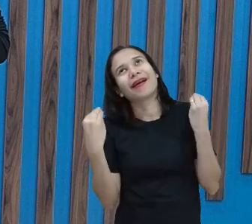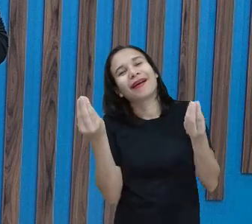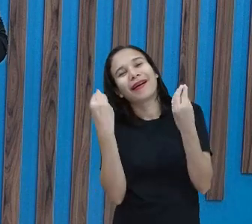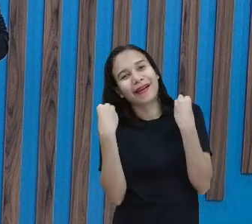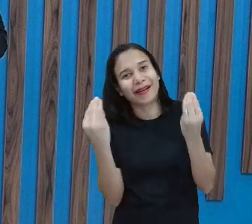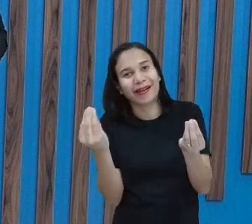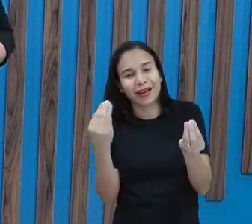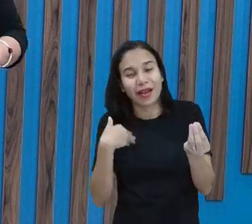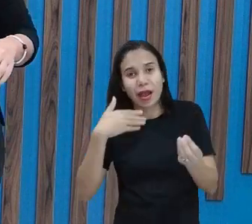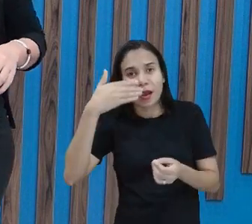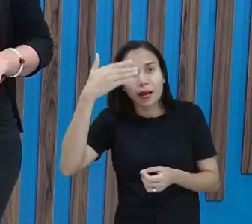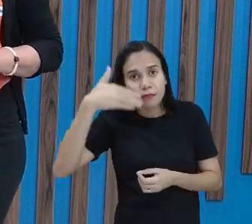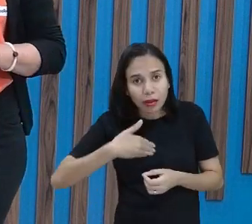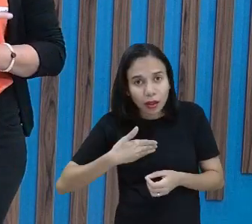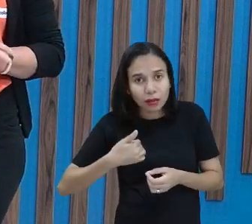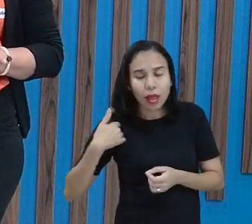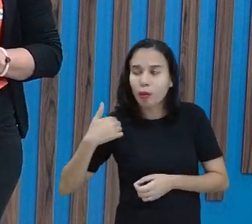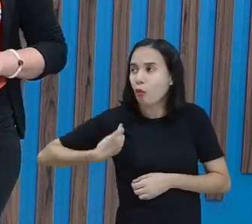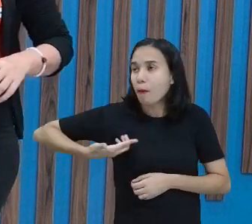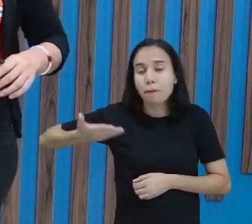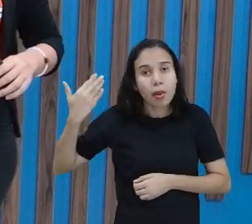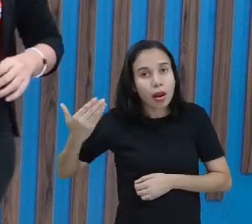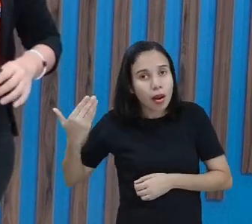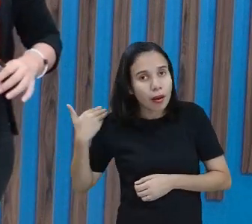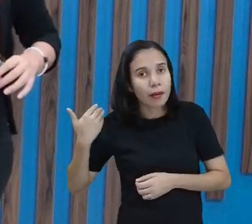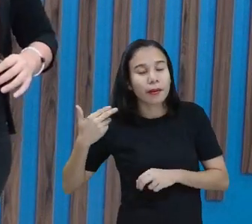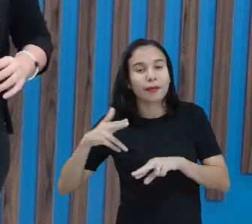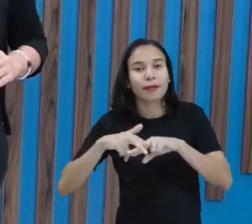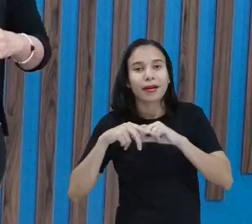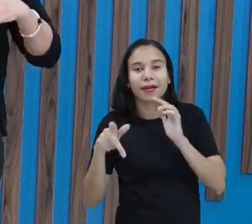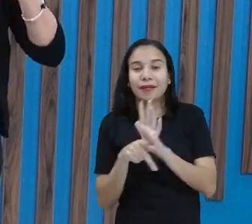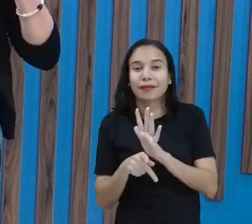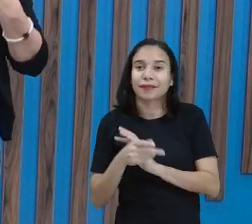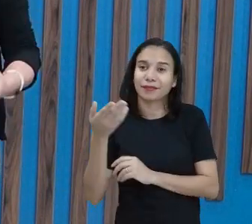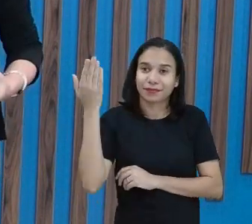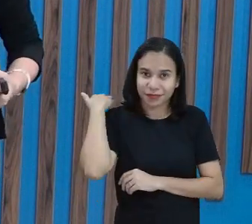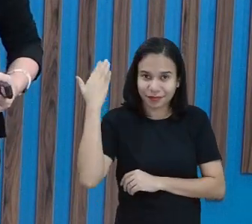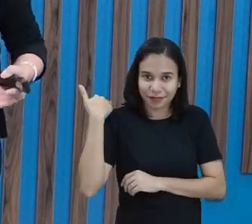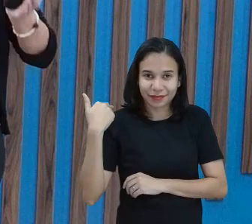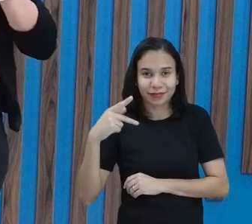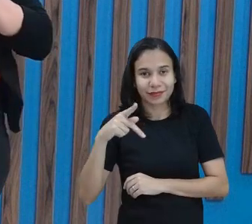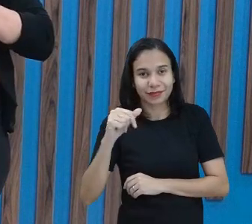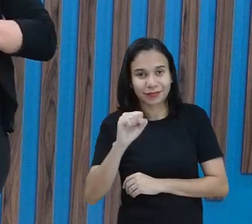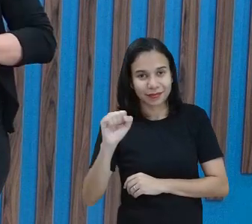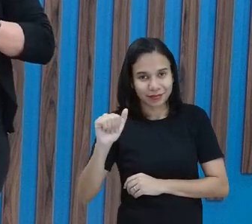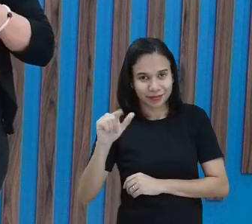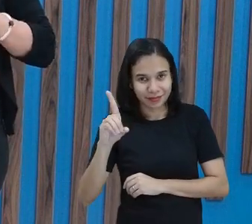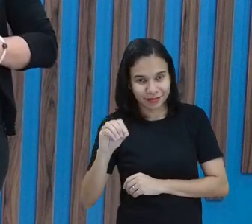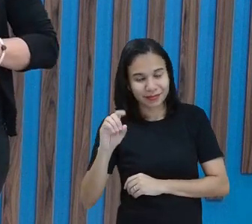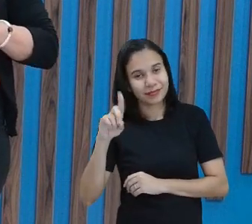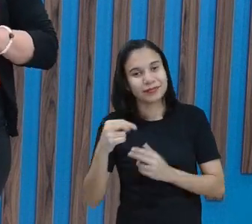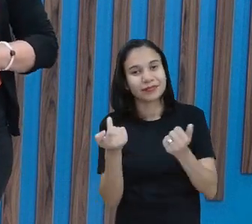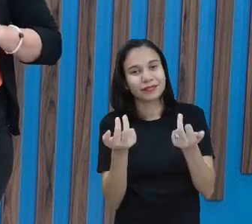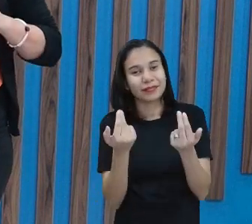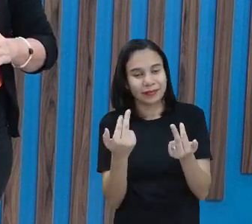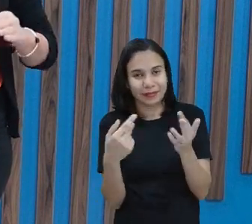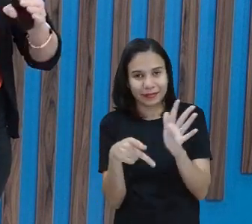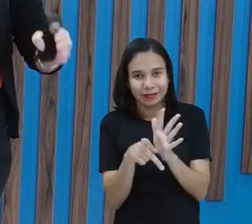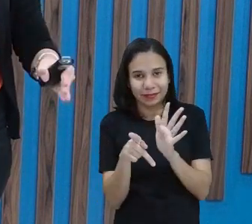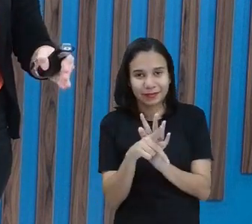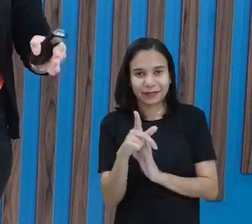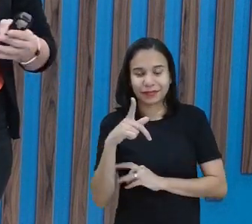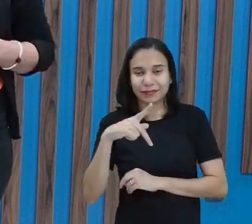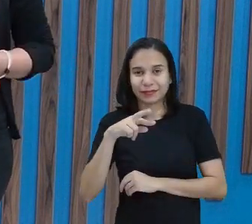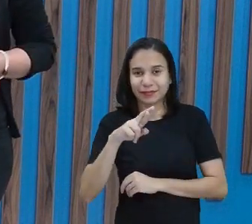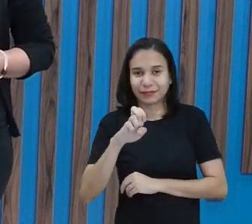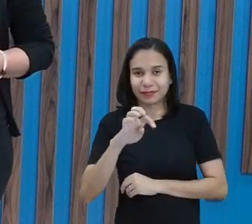falo direto. Ai, minha gente, eu tô pretérita com isso. Quer dizer, eu estou passada com isso. Pretérito é a mesma coisa que